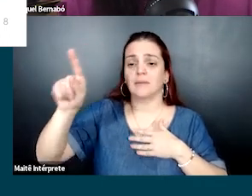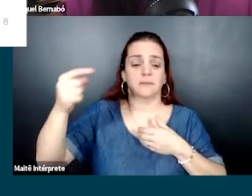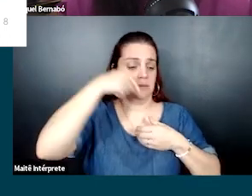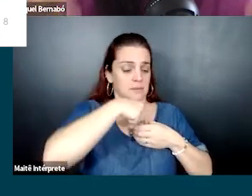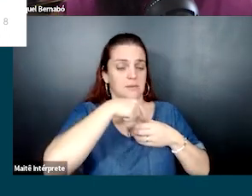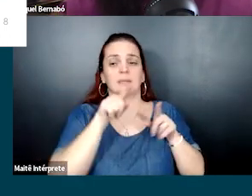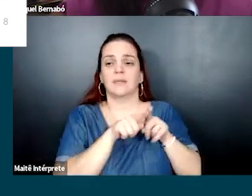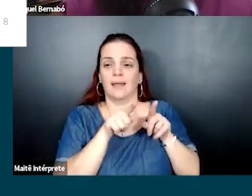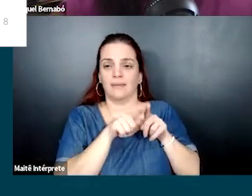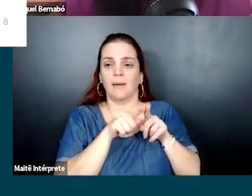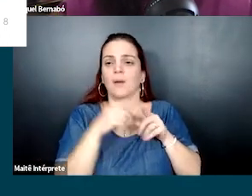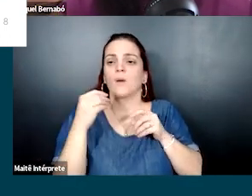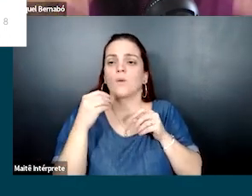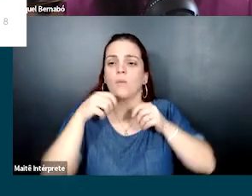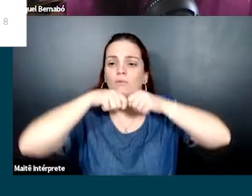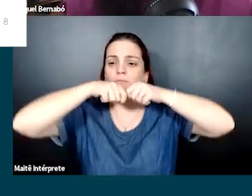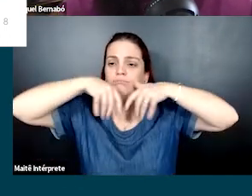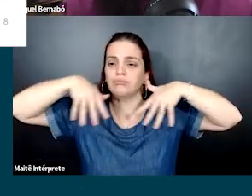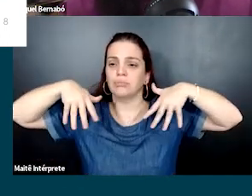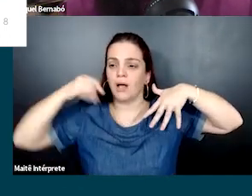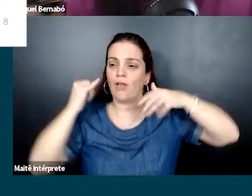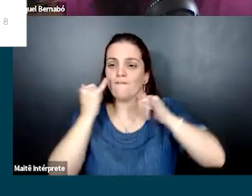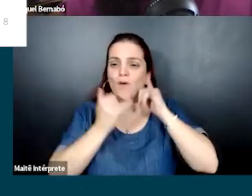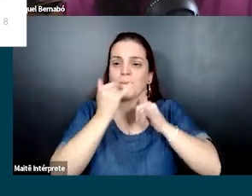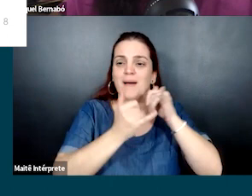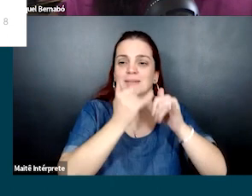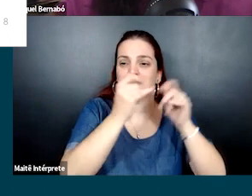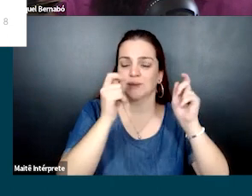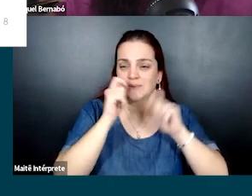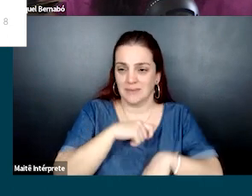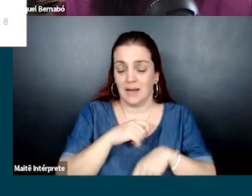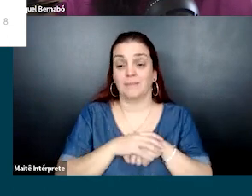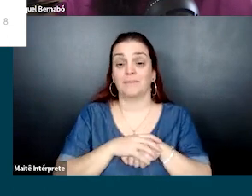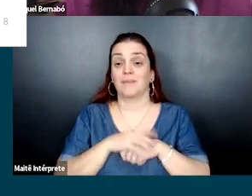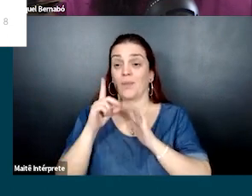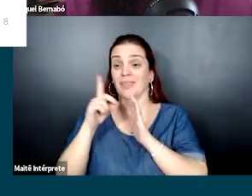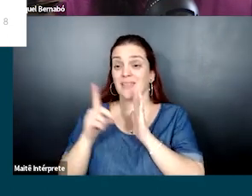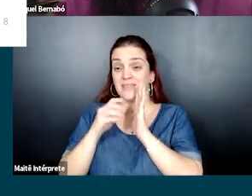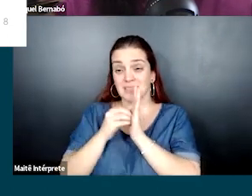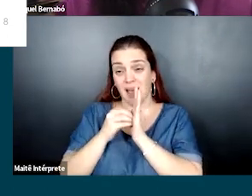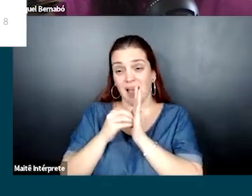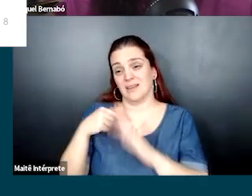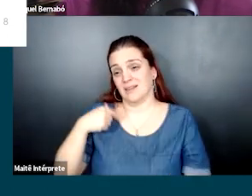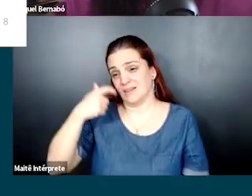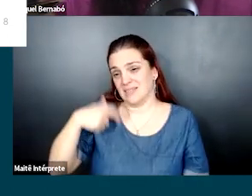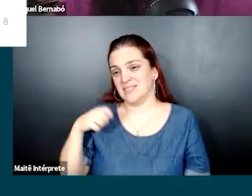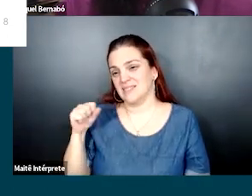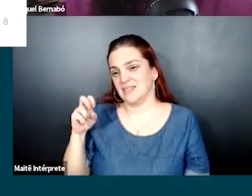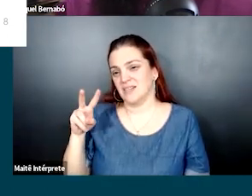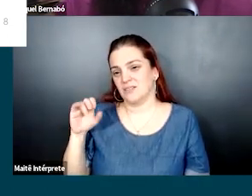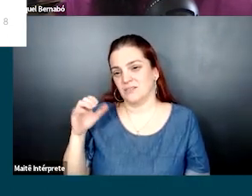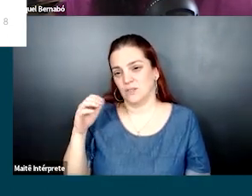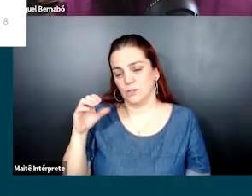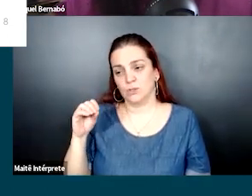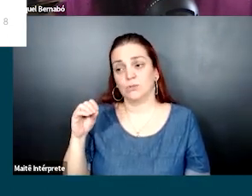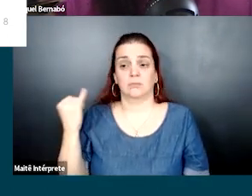tratar a nossa companhia como usuários também, né, desse fluxo de informação. E é aí que eu acho que o papel do designer de serviço se